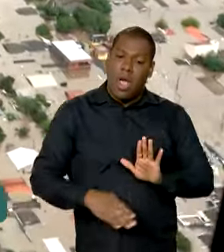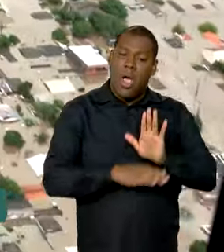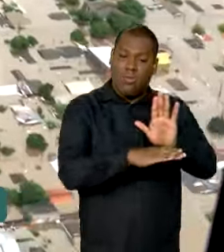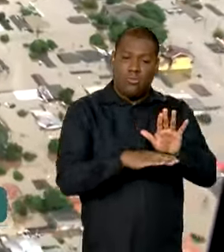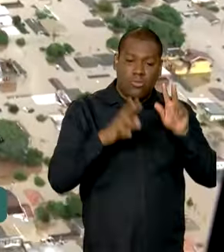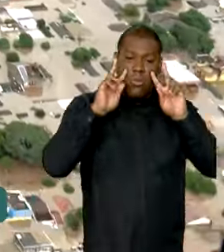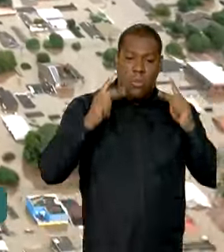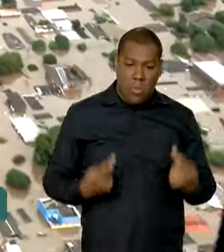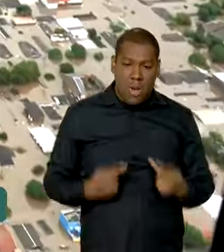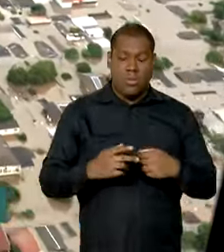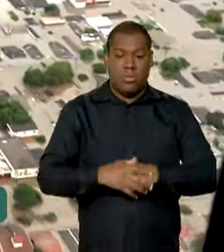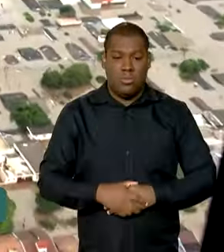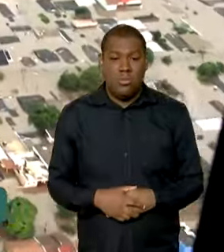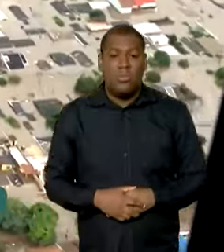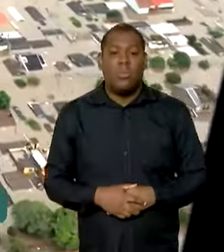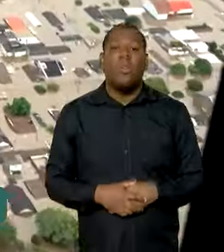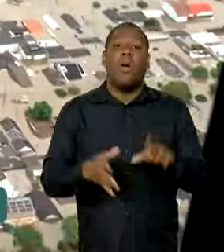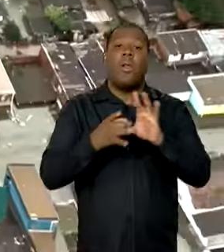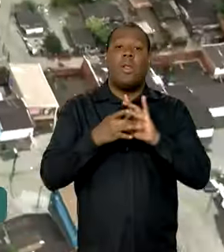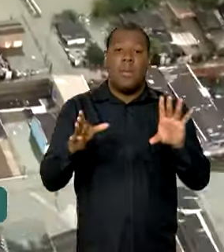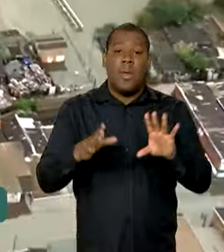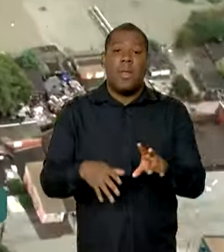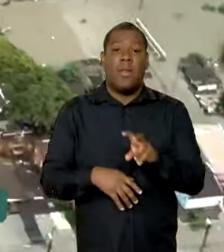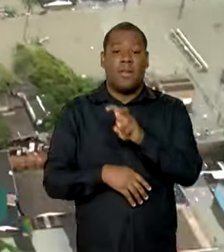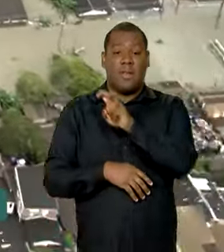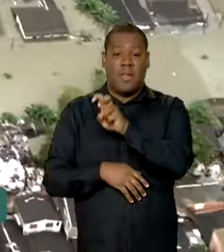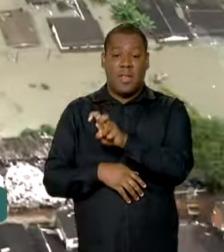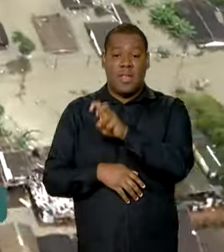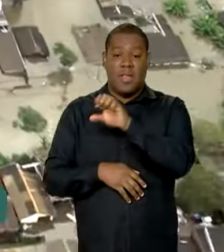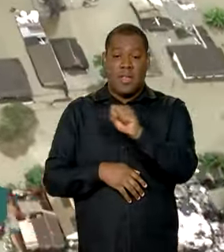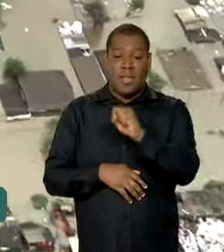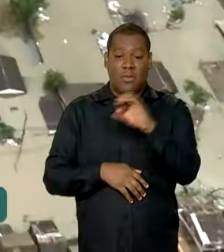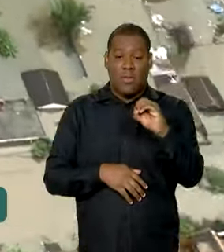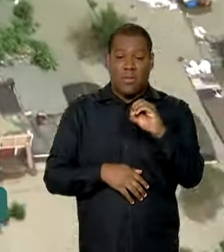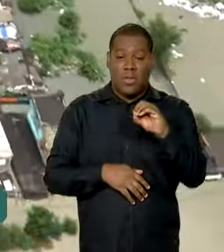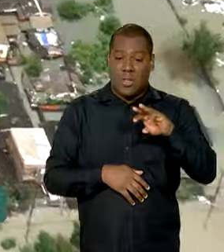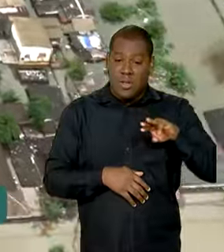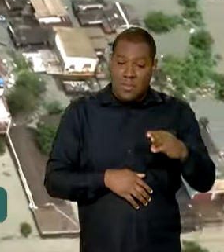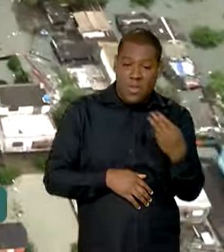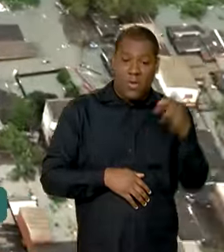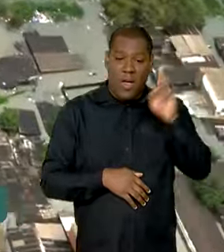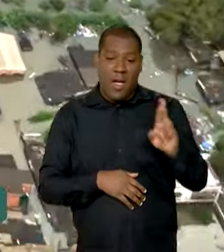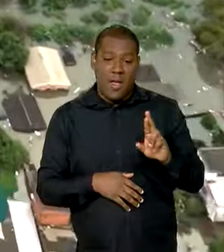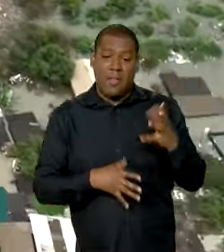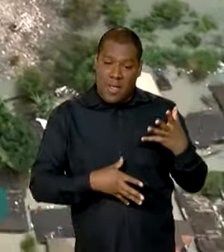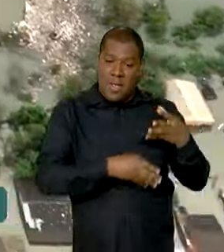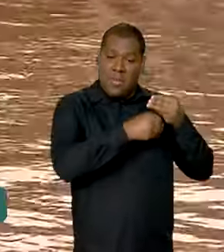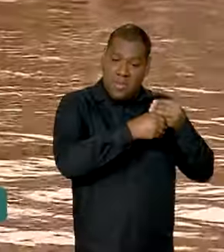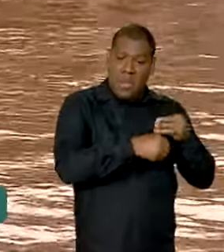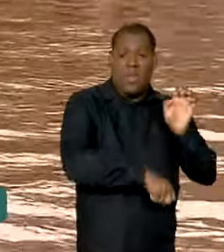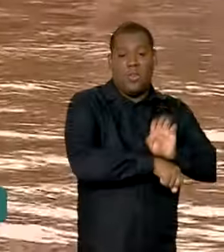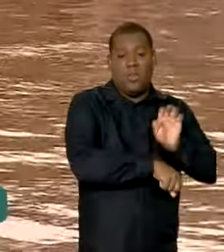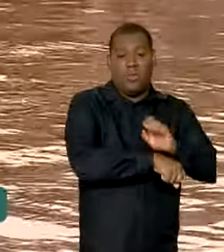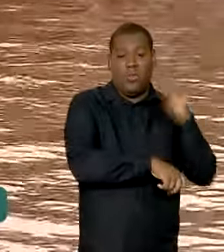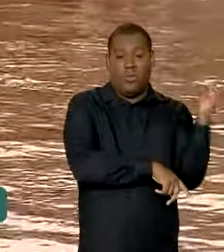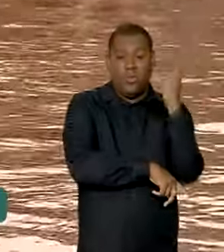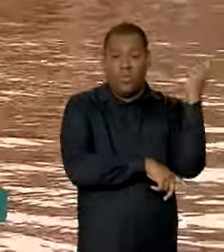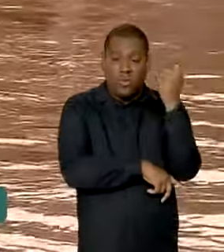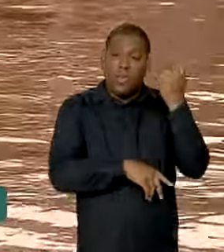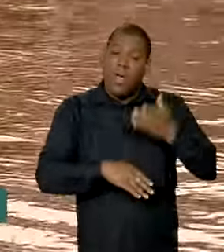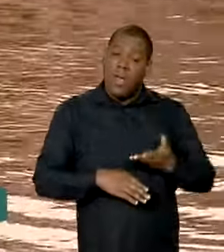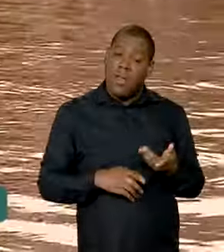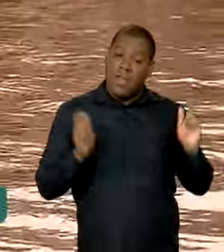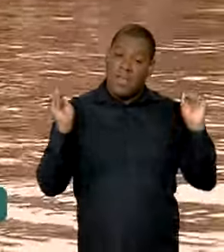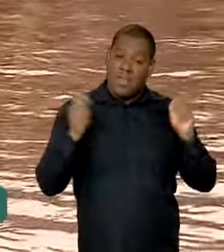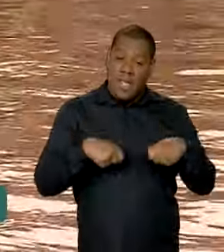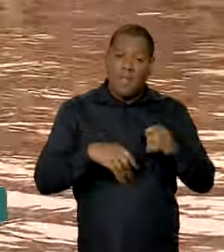autorizada a liberação de pagamento de R$ 580 milhões de reais em emendas do Estado, que vão atender a